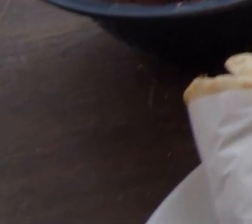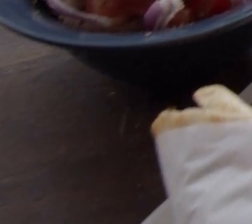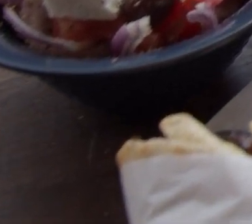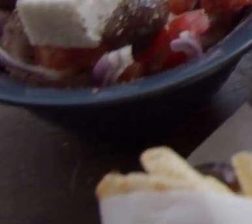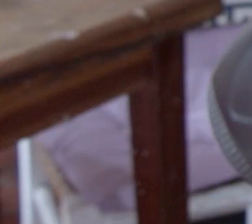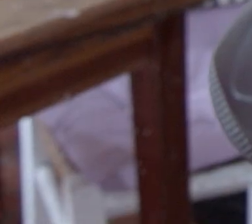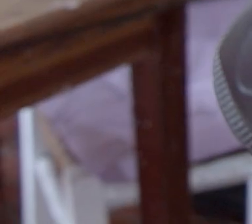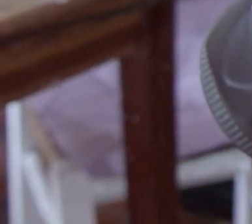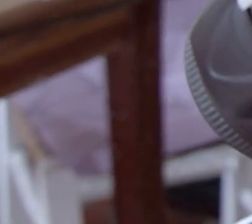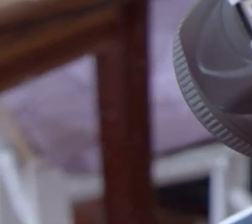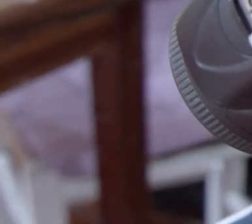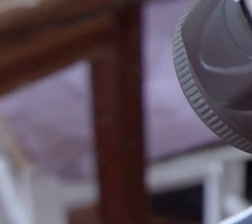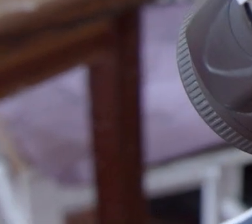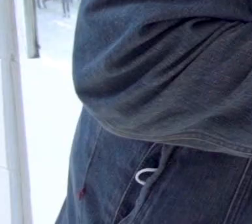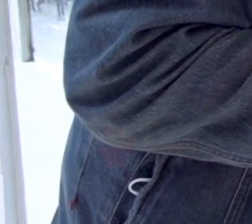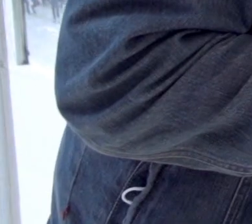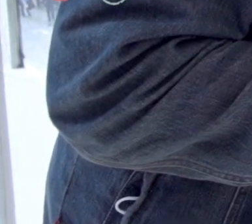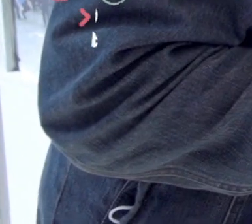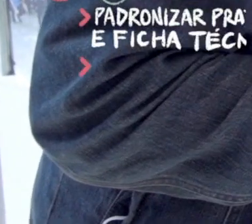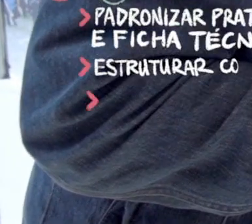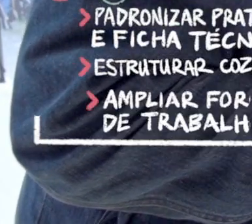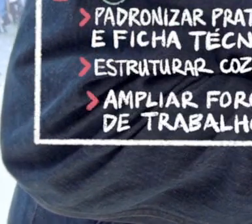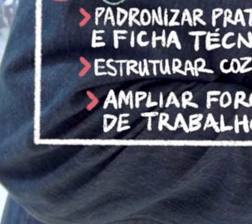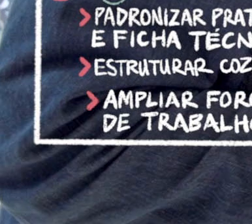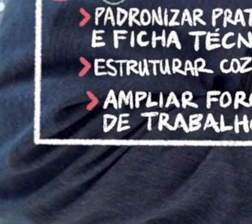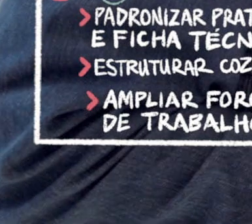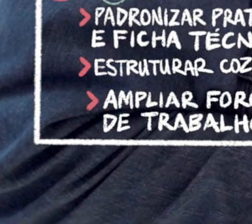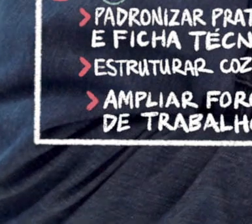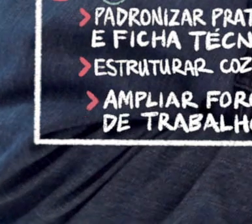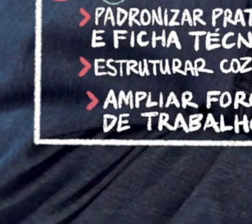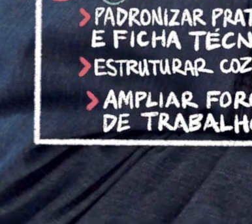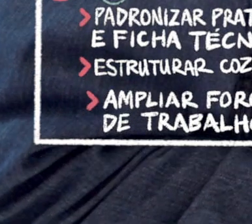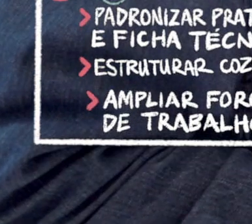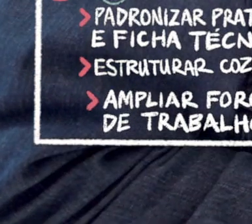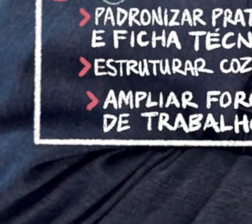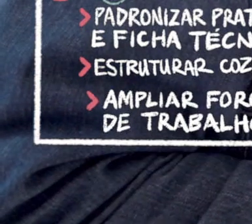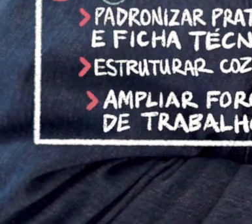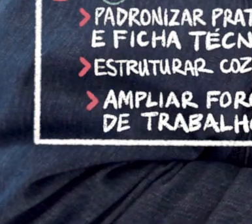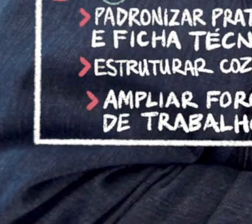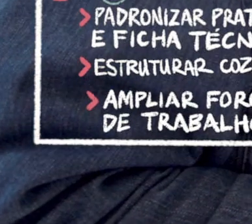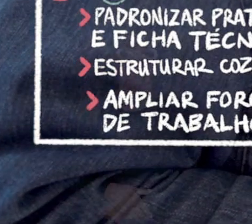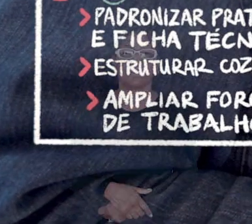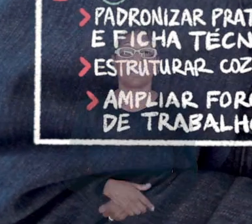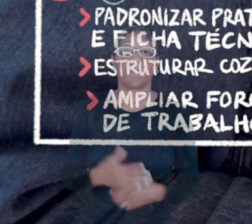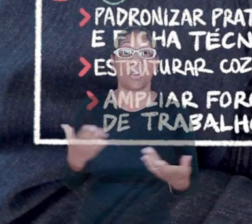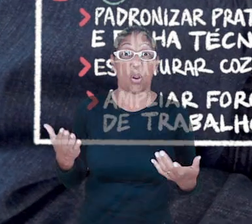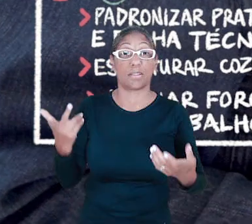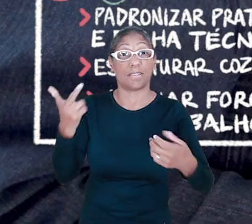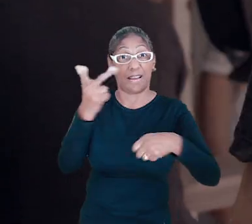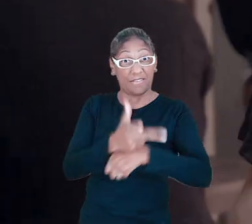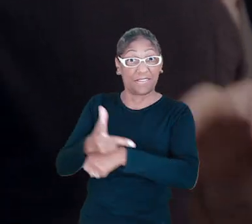Stelios e uma mulher lado a lado. Ele segura um prato branco escrito prato grego, lado a lado, Bom Retiro. A gente está fazendo